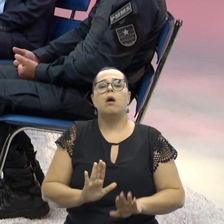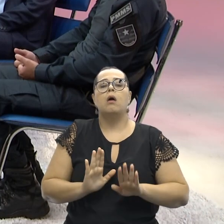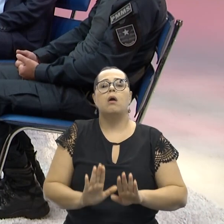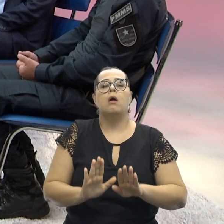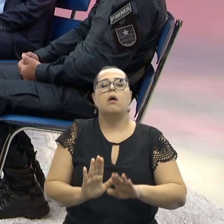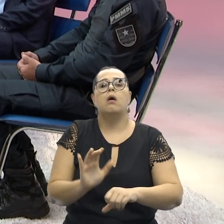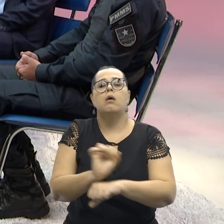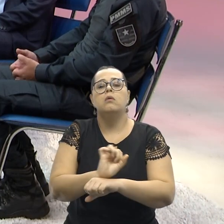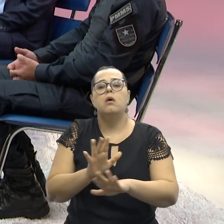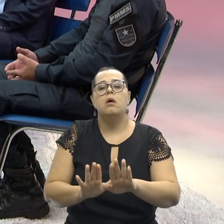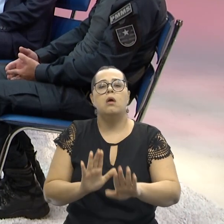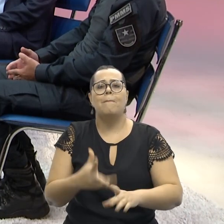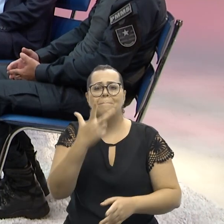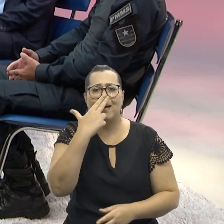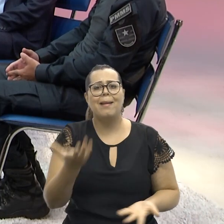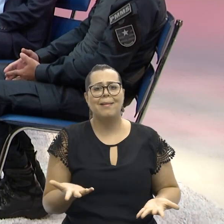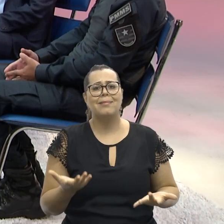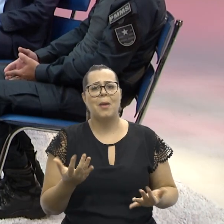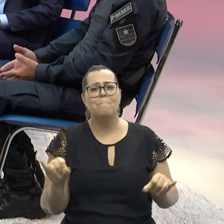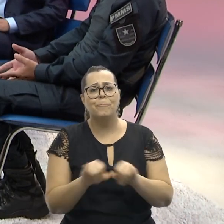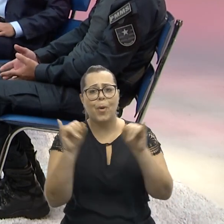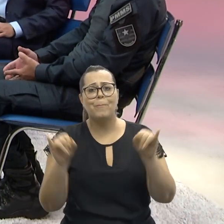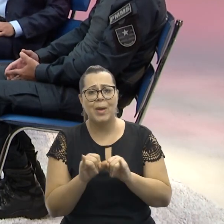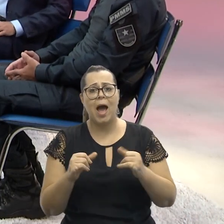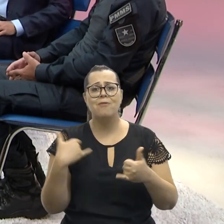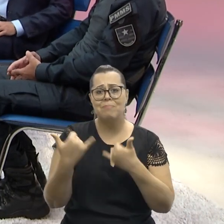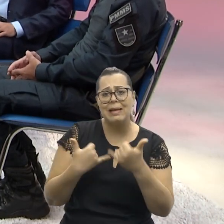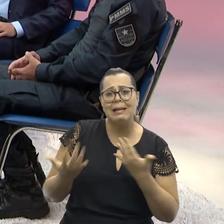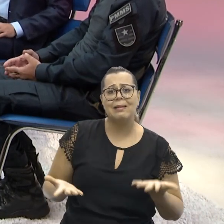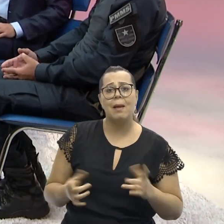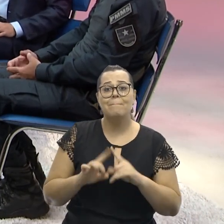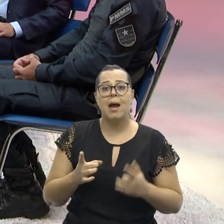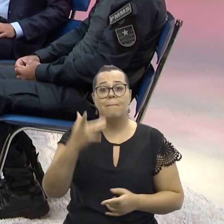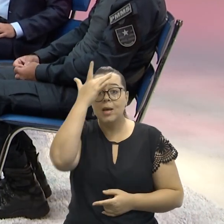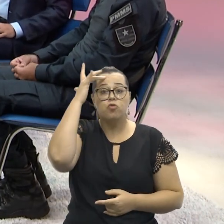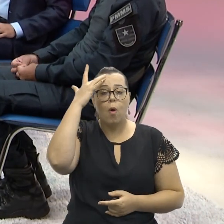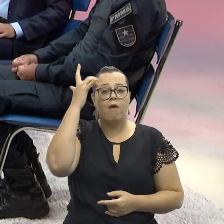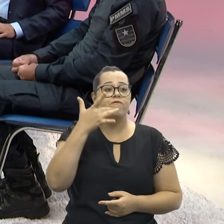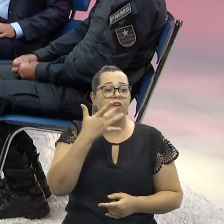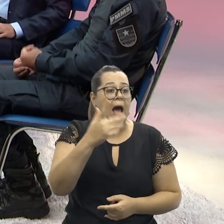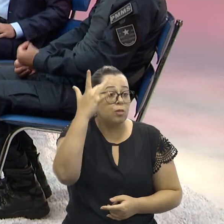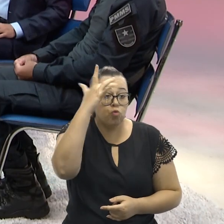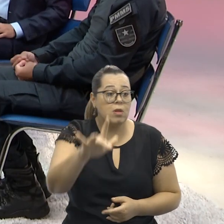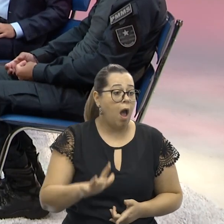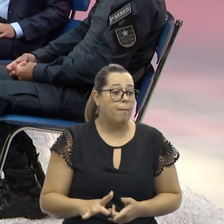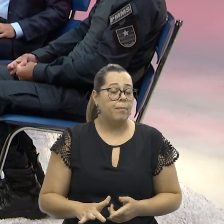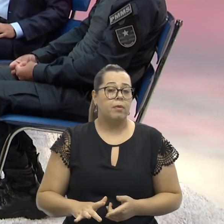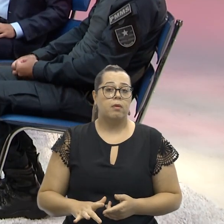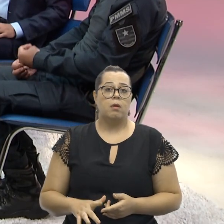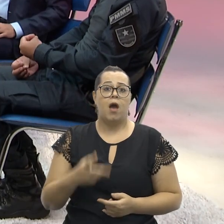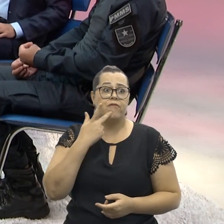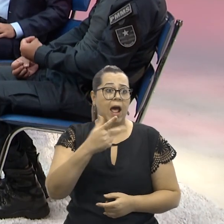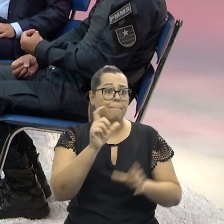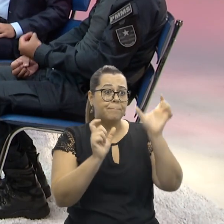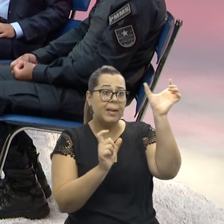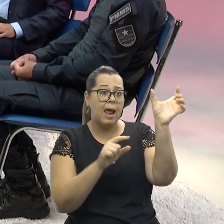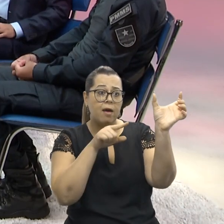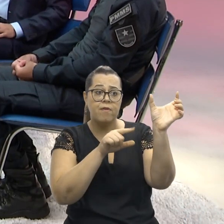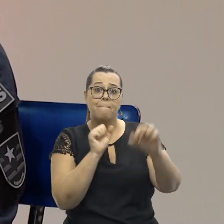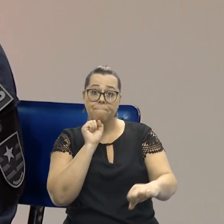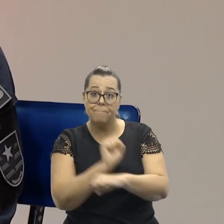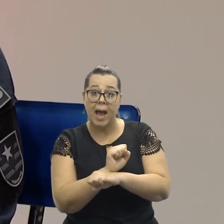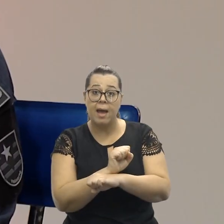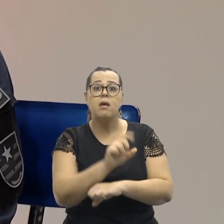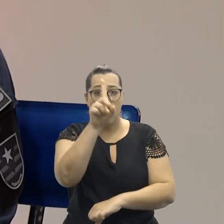diminuir a velocidade. Parece até brincadeira, exato, né? Às vezes no trânsito a gente tem que dizer o óbvio, que a placa de